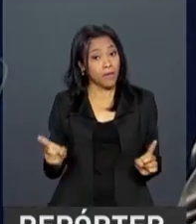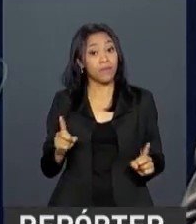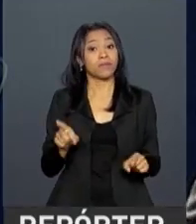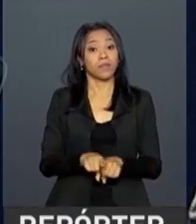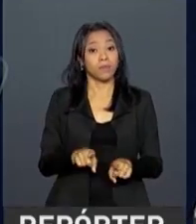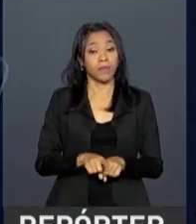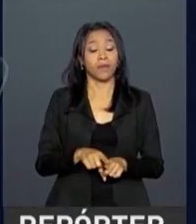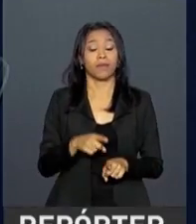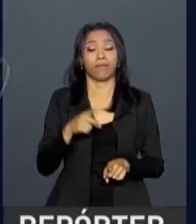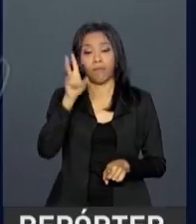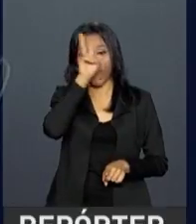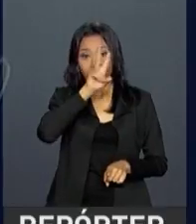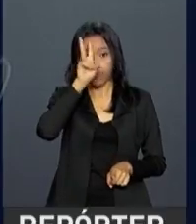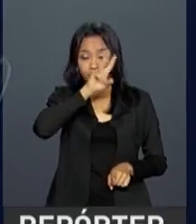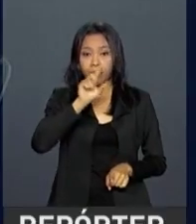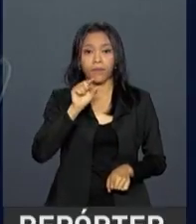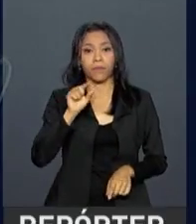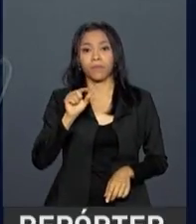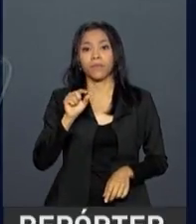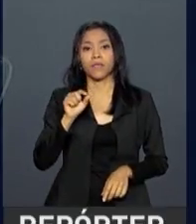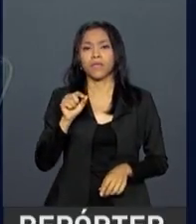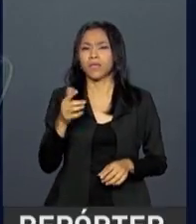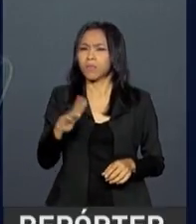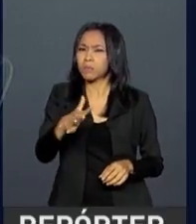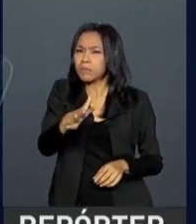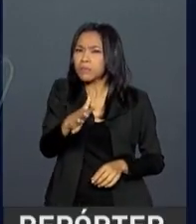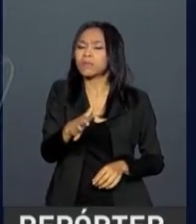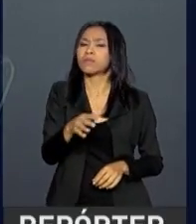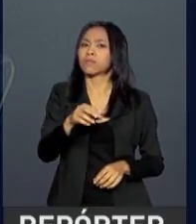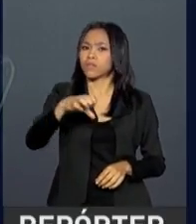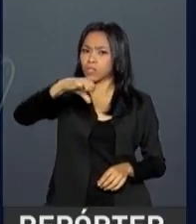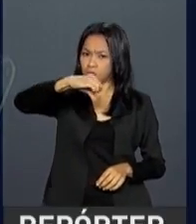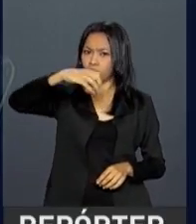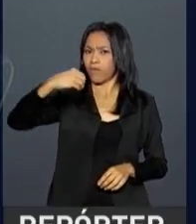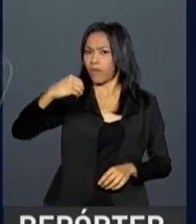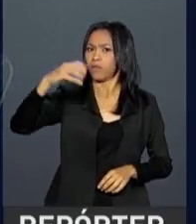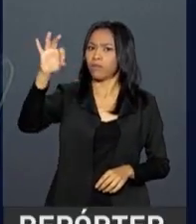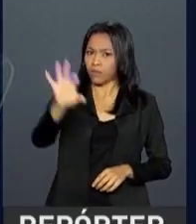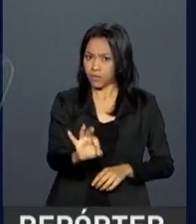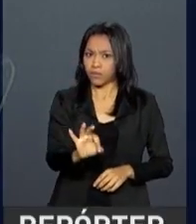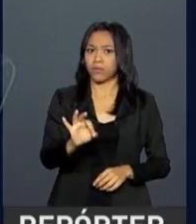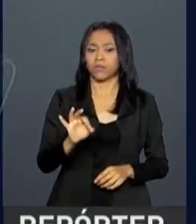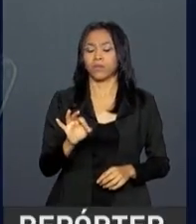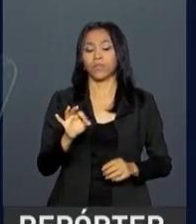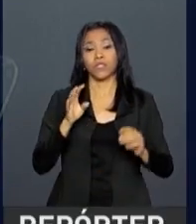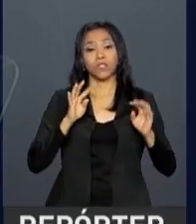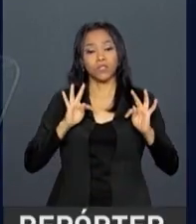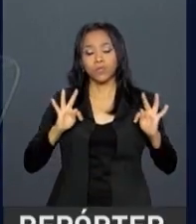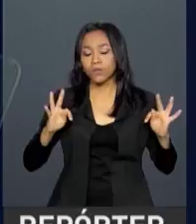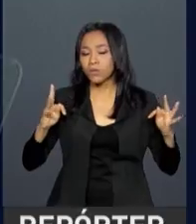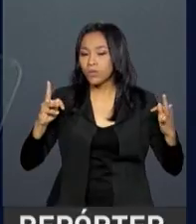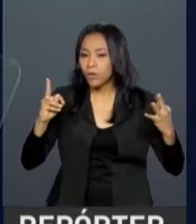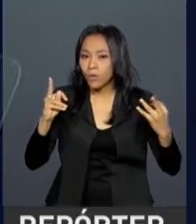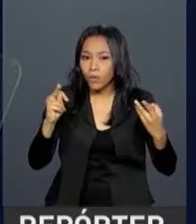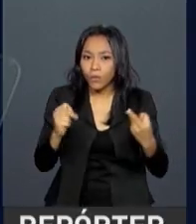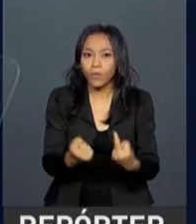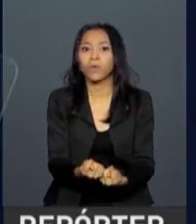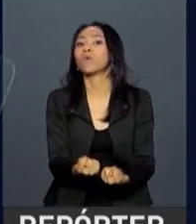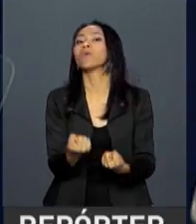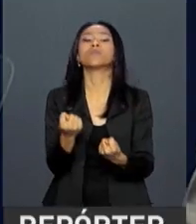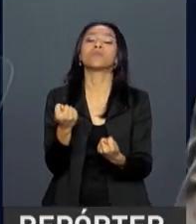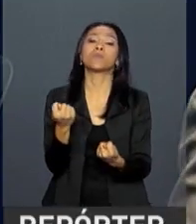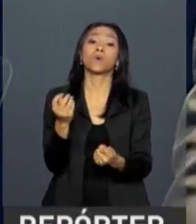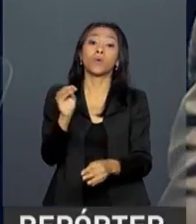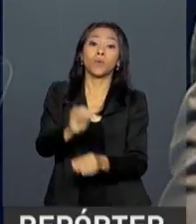que aproximadamente 90% de toda a nossa reserva de